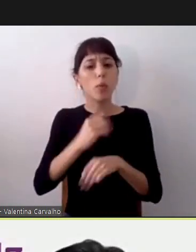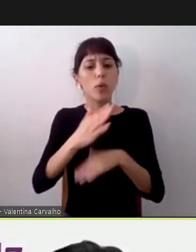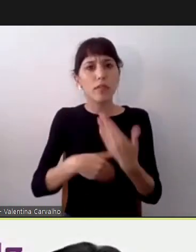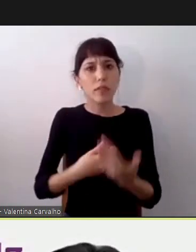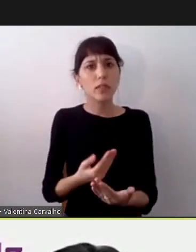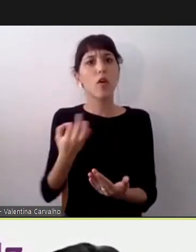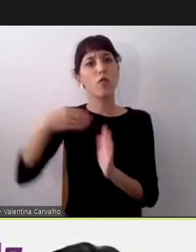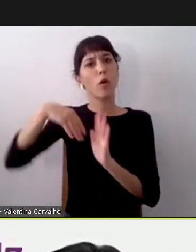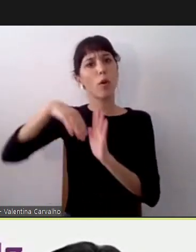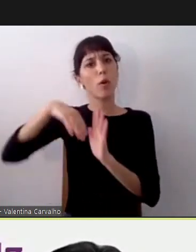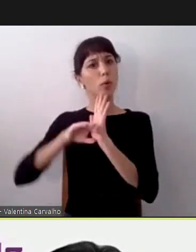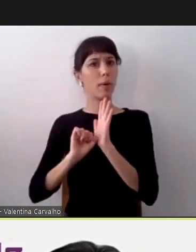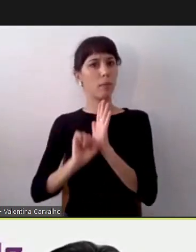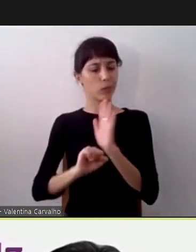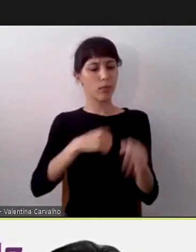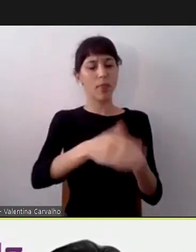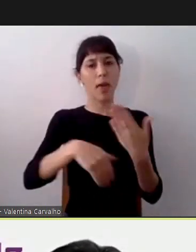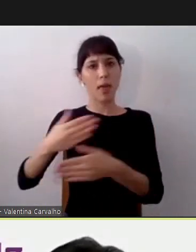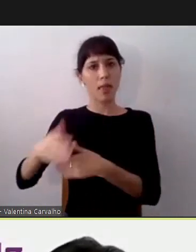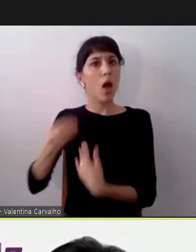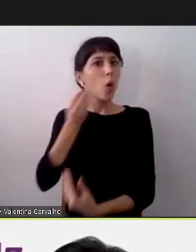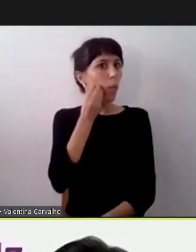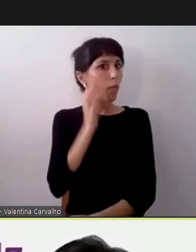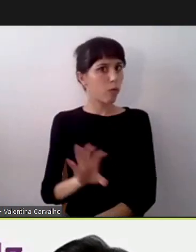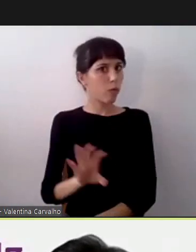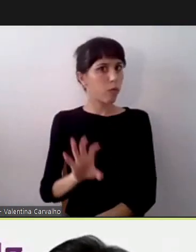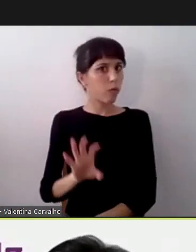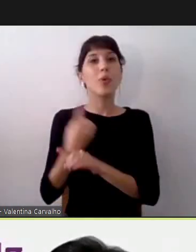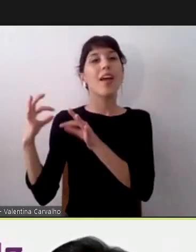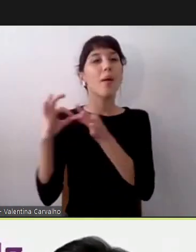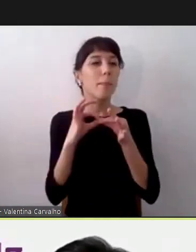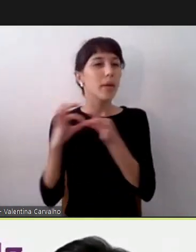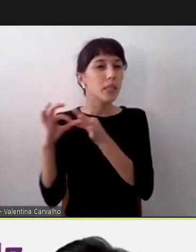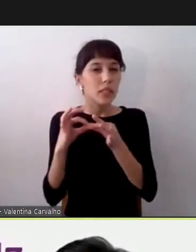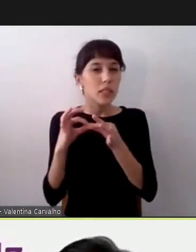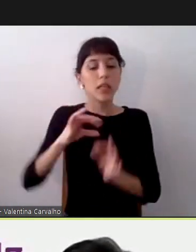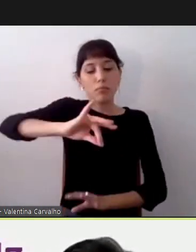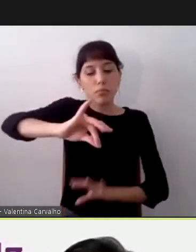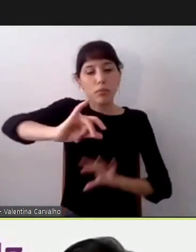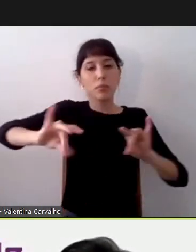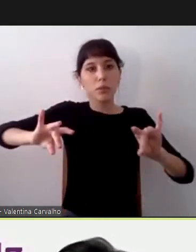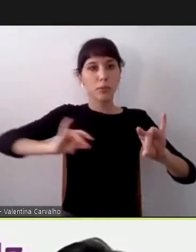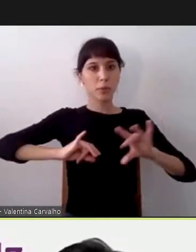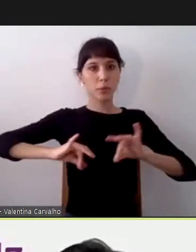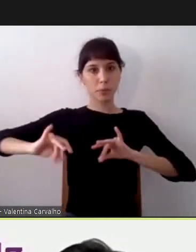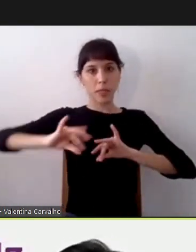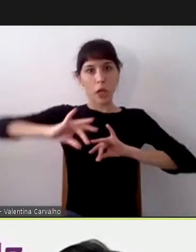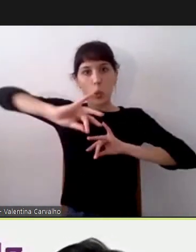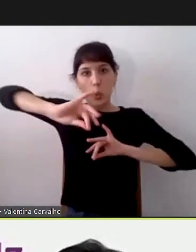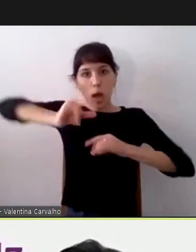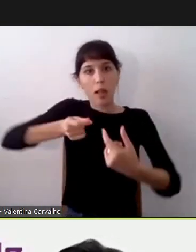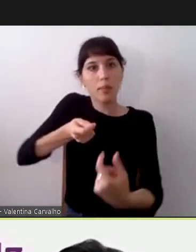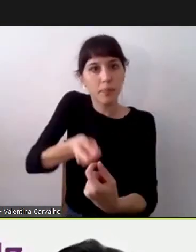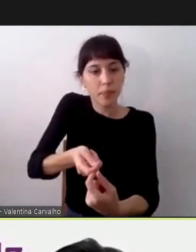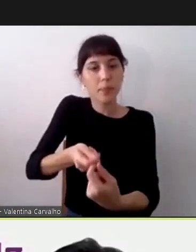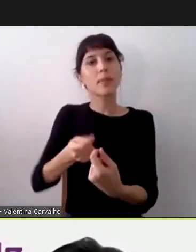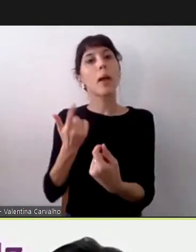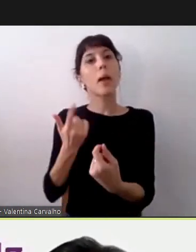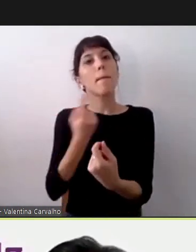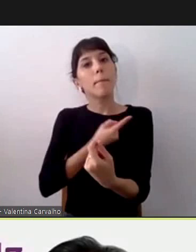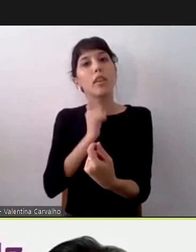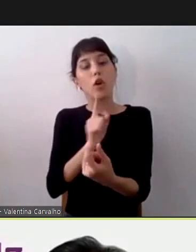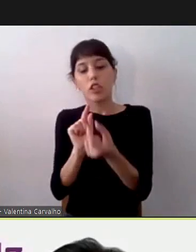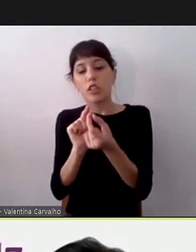programa Qualifica neste âmbito de parceria regional e local, esta necessidade de adaptar as respostas e